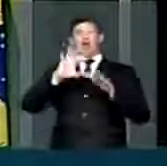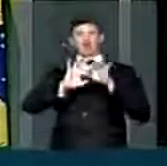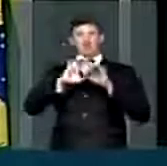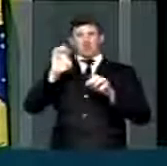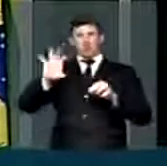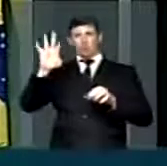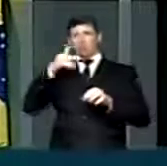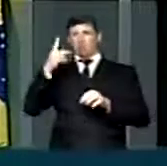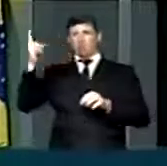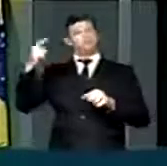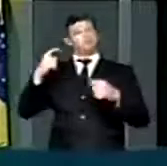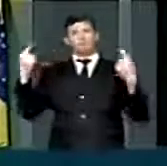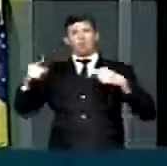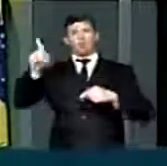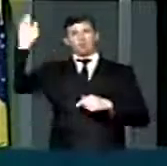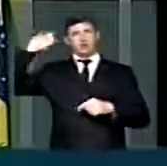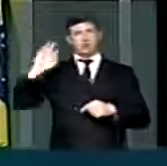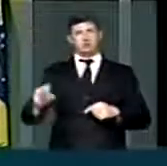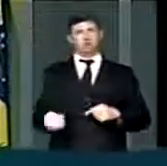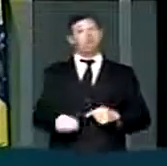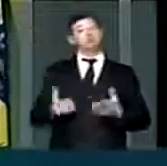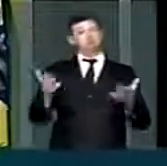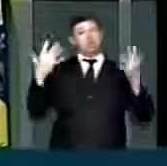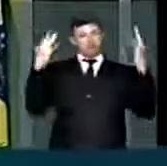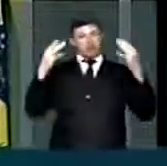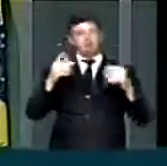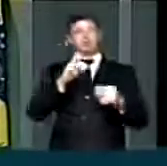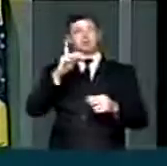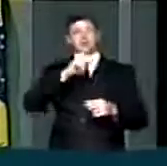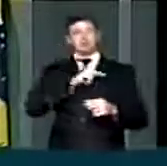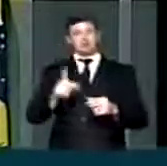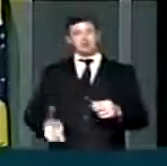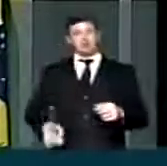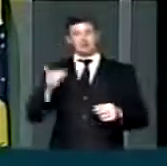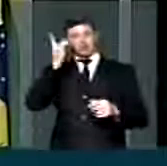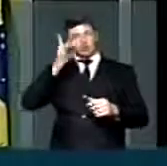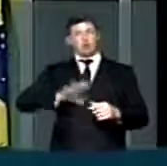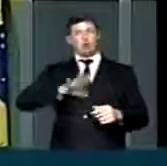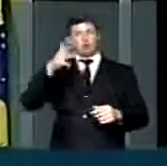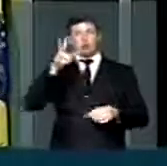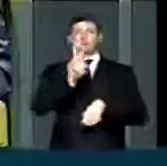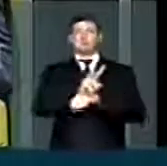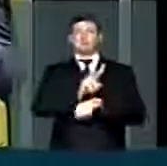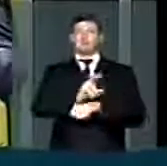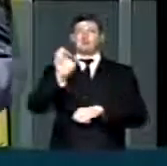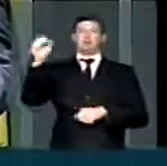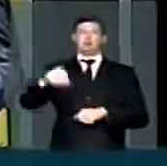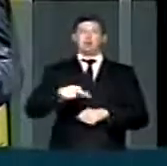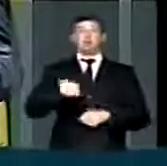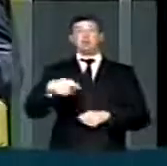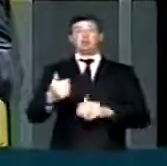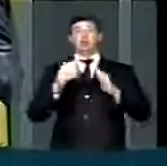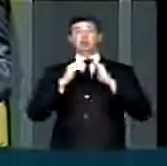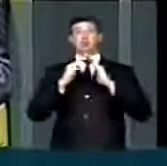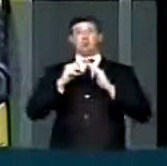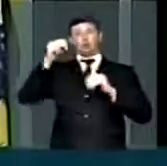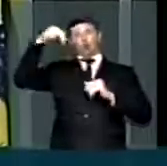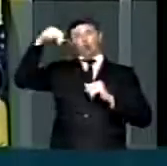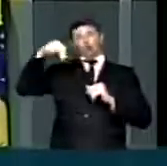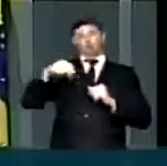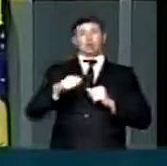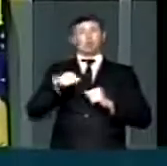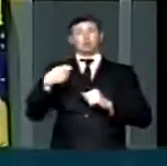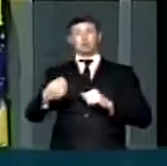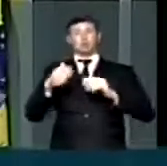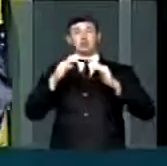está colocando. Então, parabéns à presidente Dilma, que corajosamente defende quem vive lá no norte, quem vive